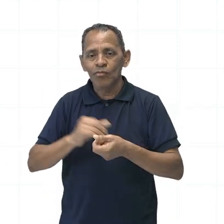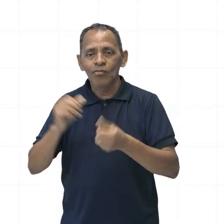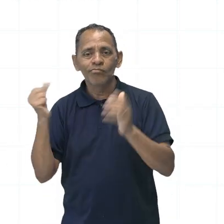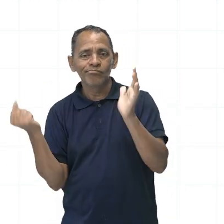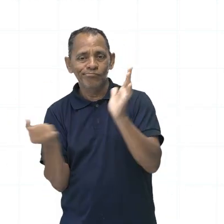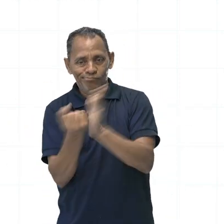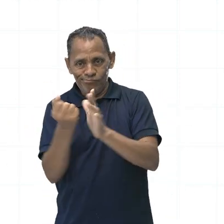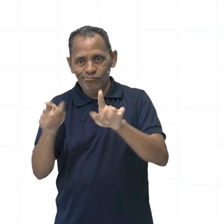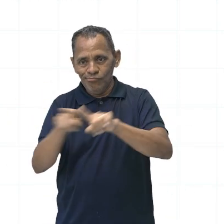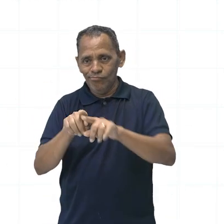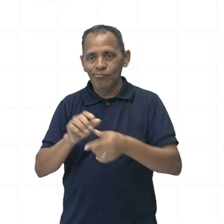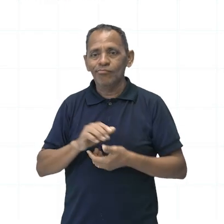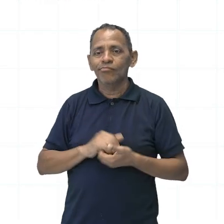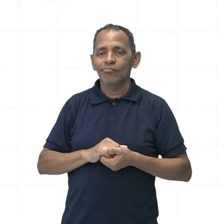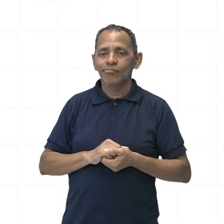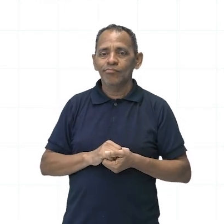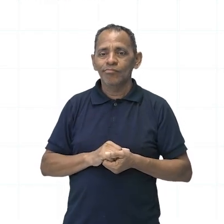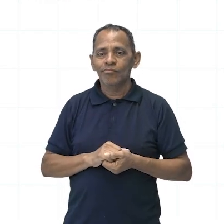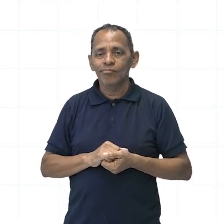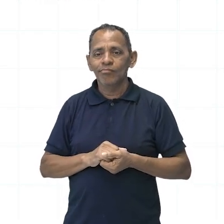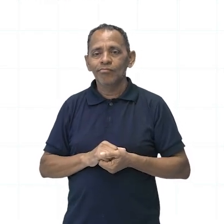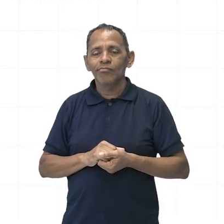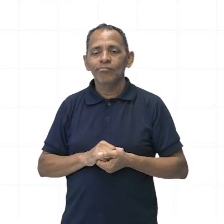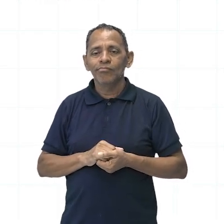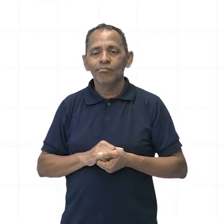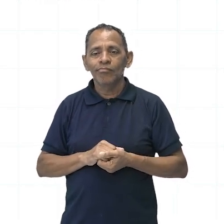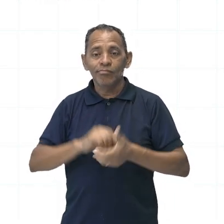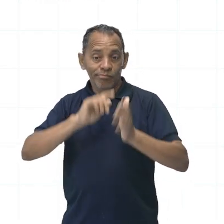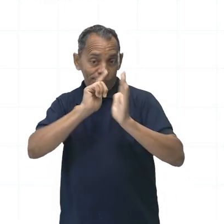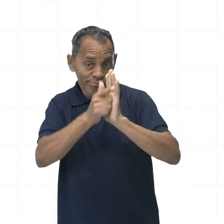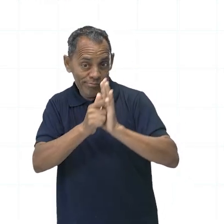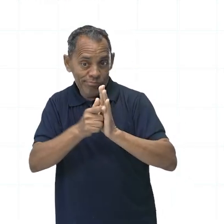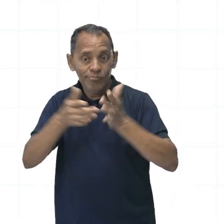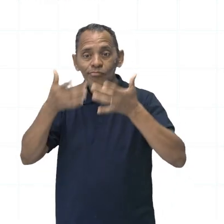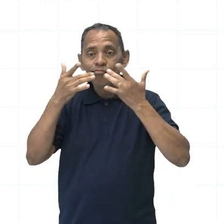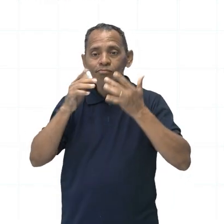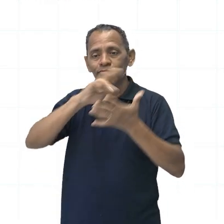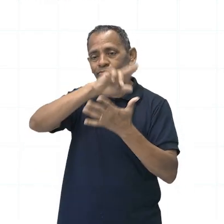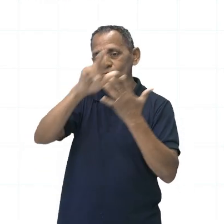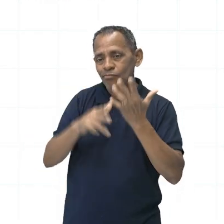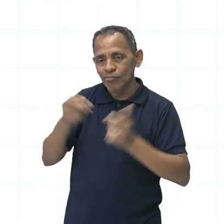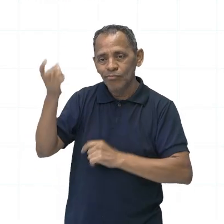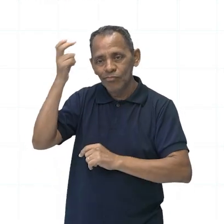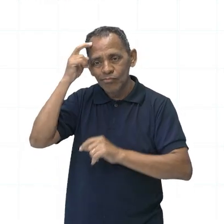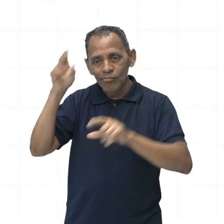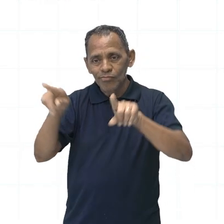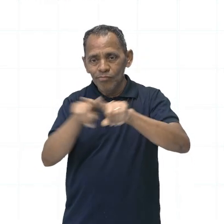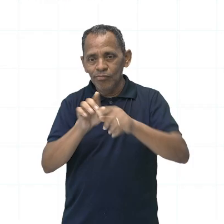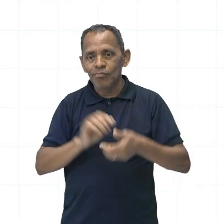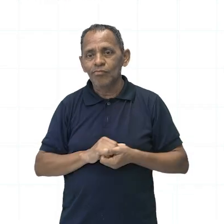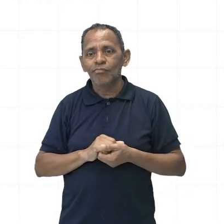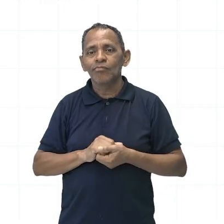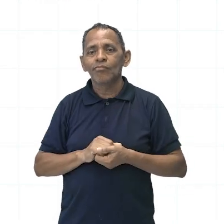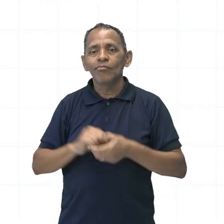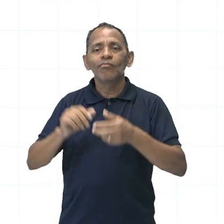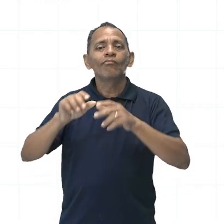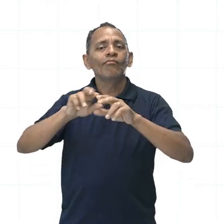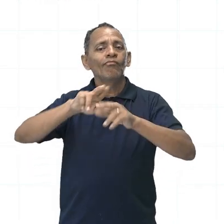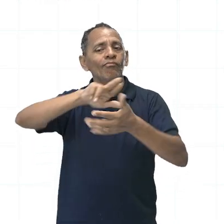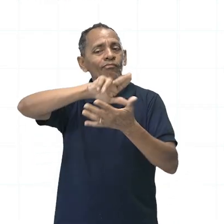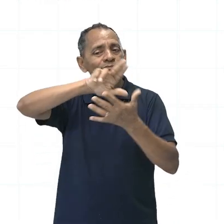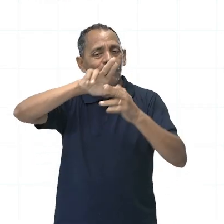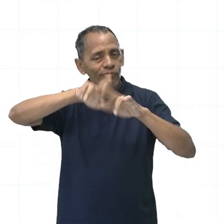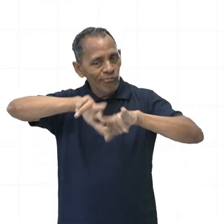forma impactante. Agora vamos falar sobre gêneros teatrais da diversidade cultural, ou seja,